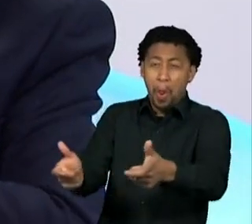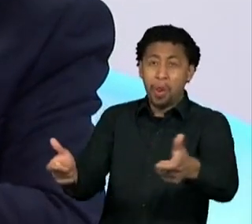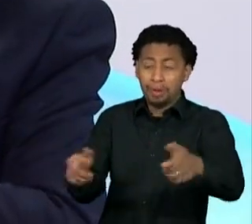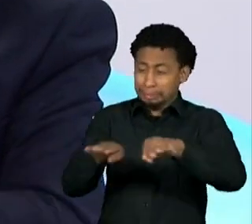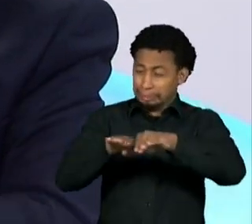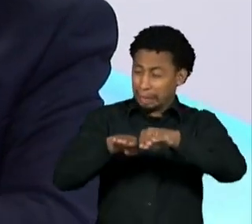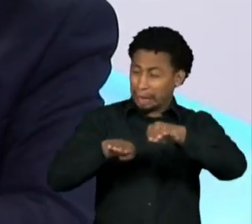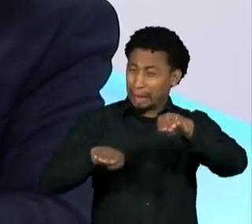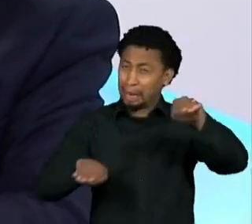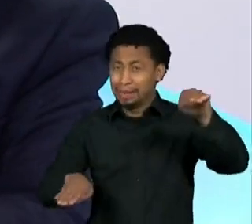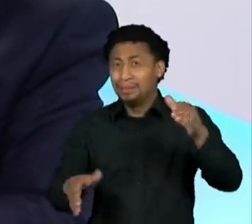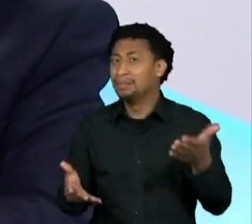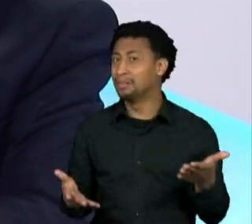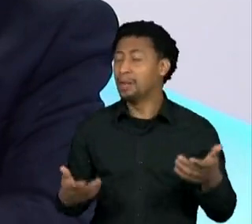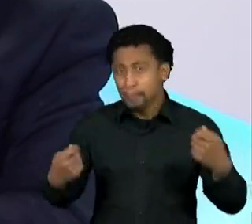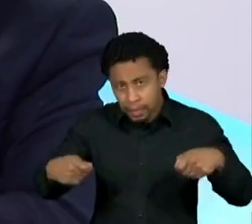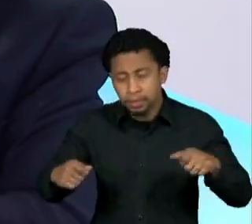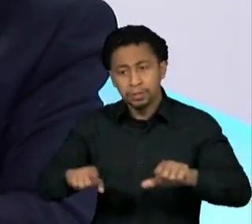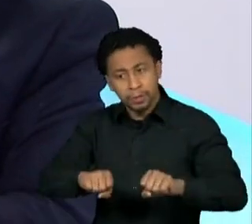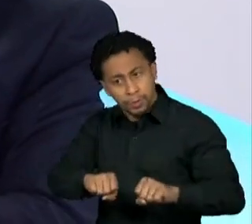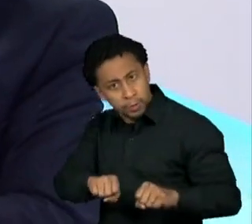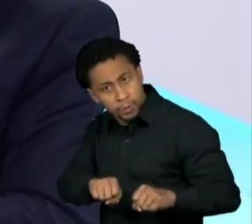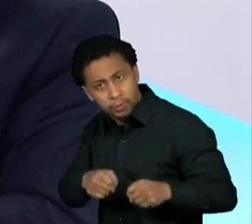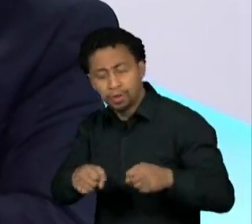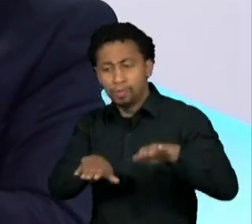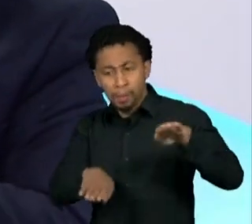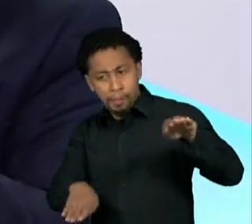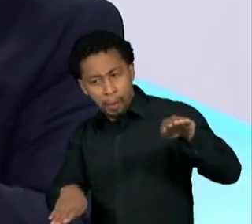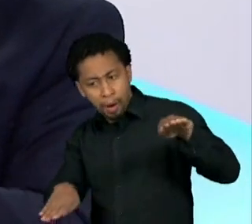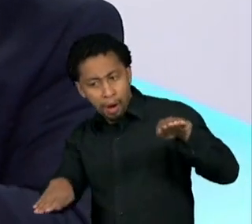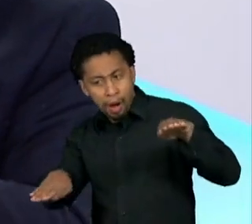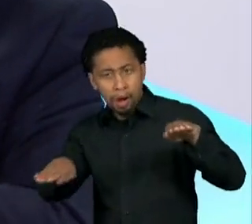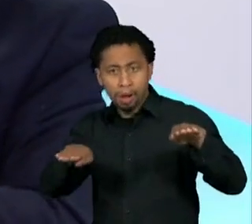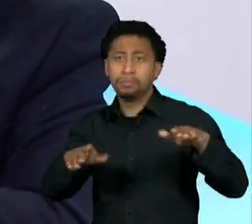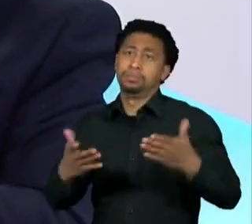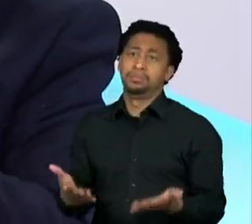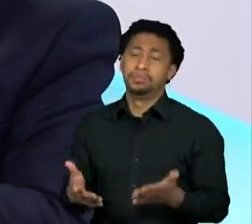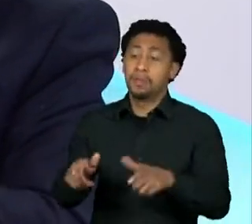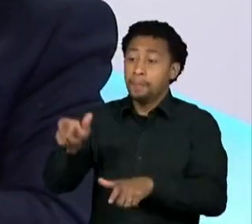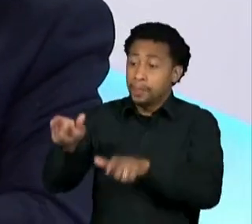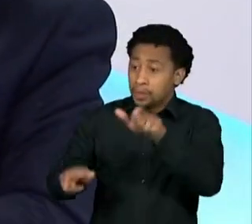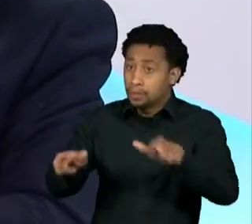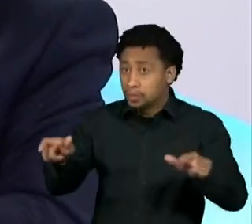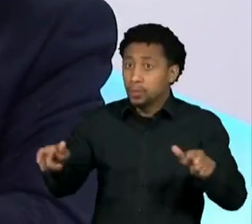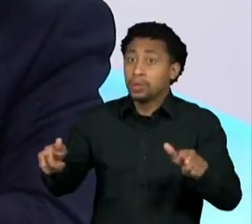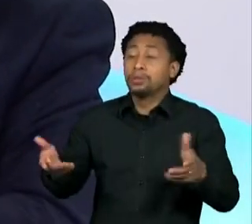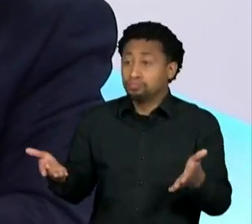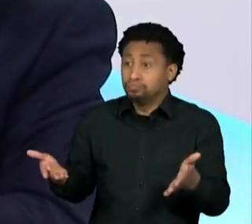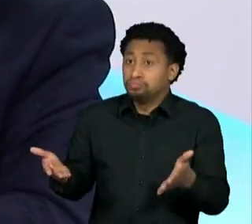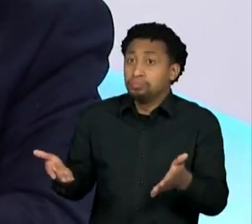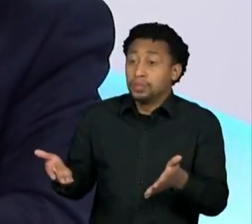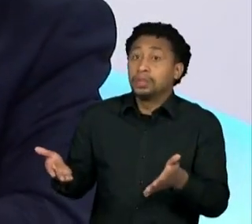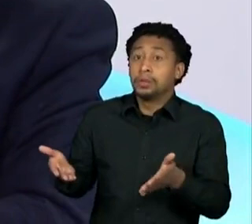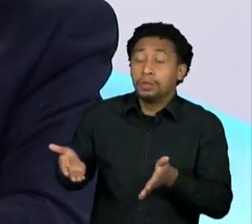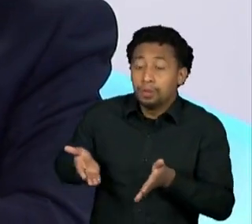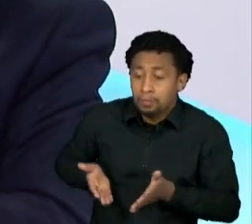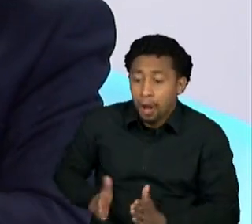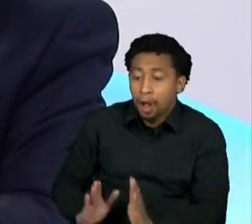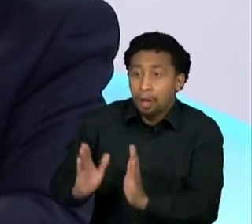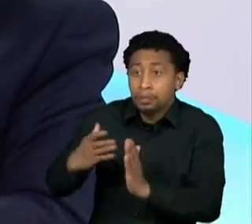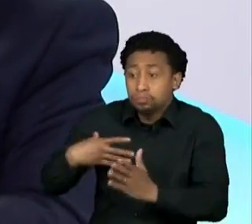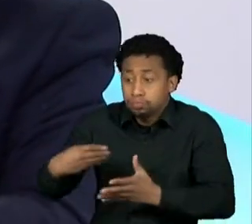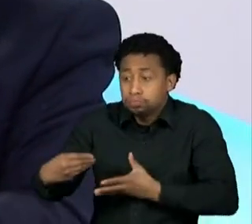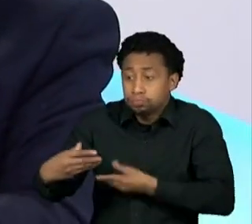onde você pode tentar reduzir a diferença sem do ponto de partida entre aqueles que nascem num determinado contexto E outro que nasceu no